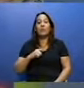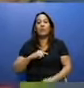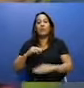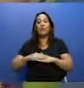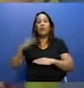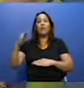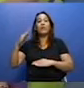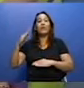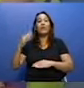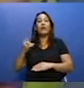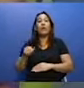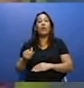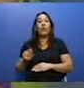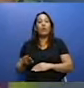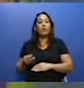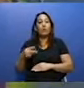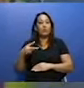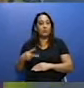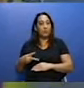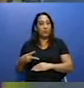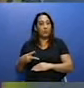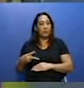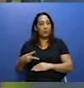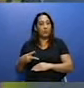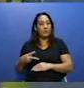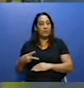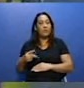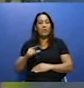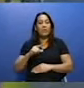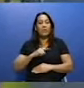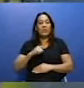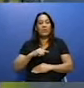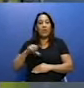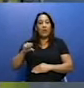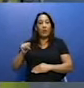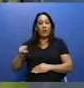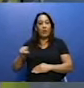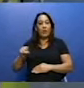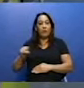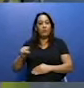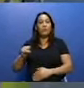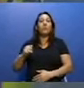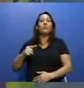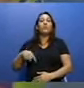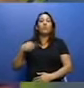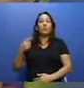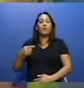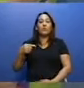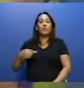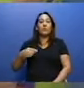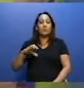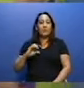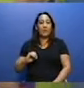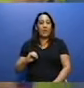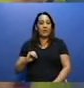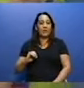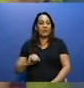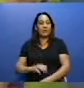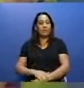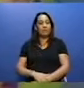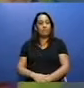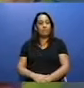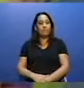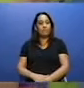aumentar mais 2. Então aqui tem 8, vai ficar 9, 10. Então eu venho aqui na